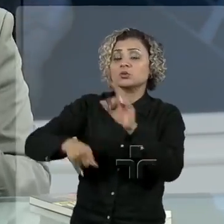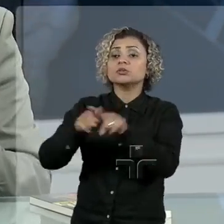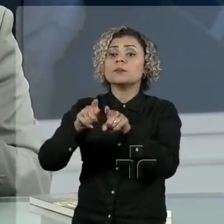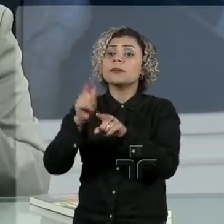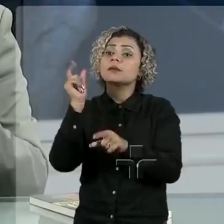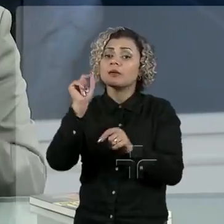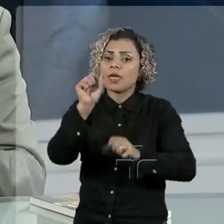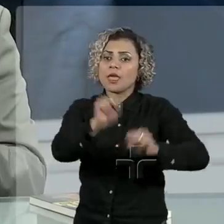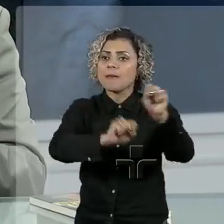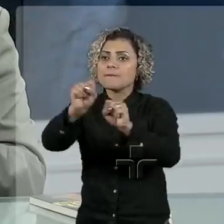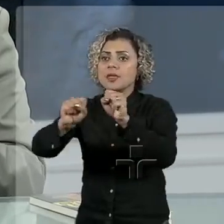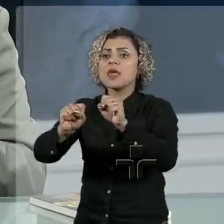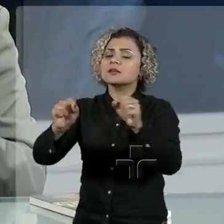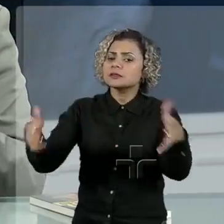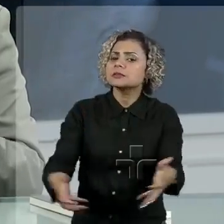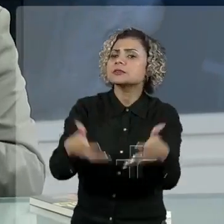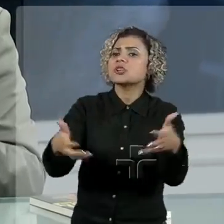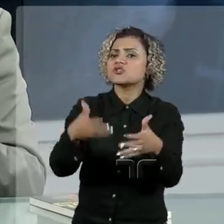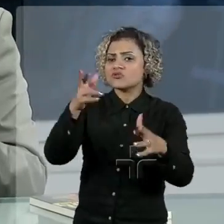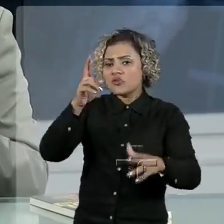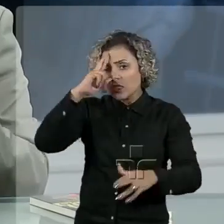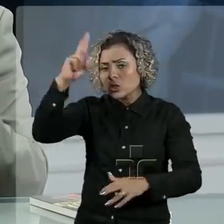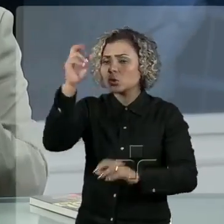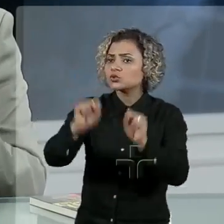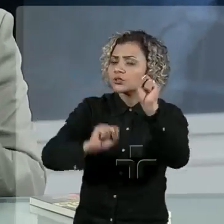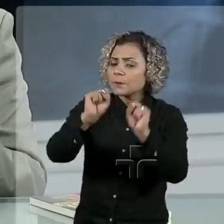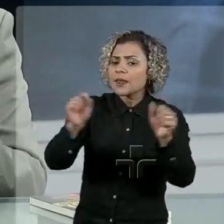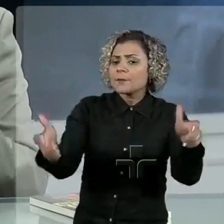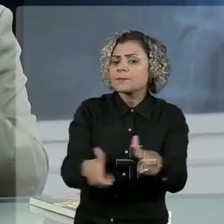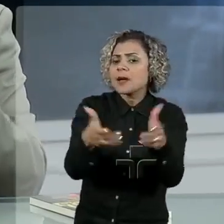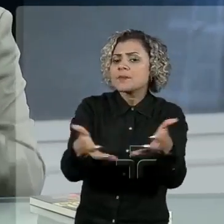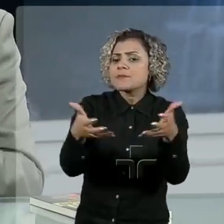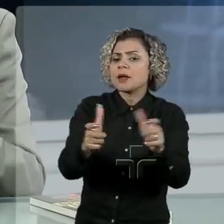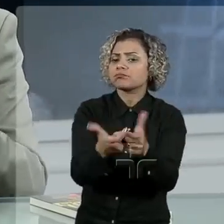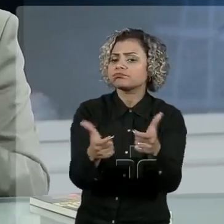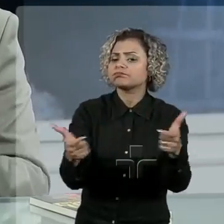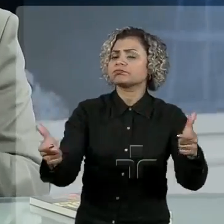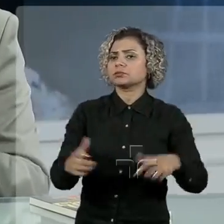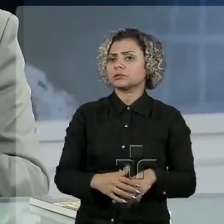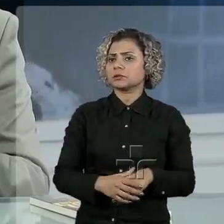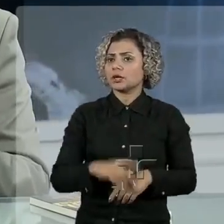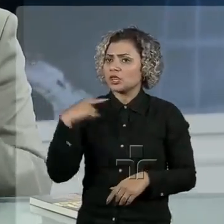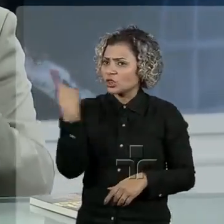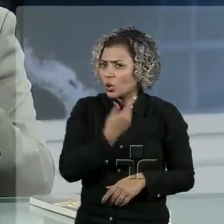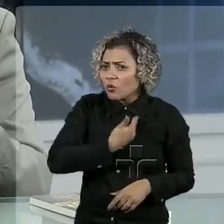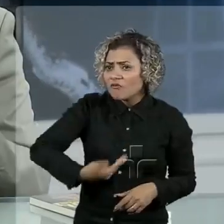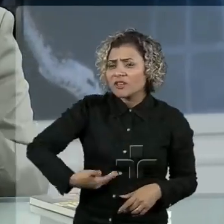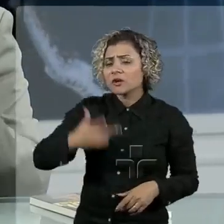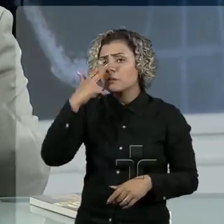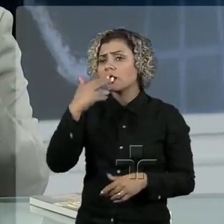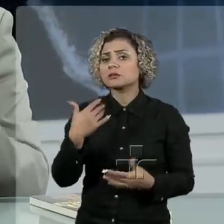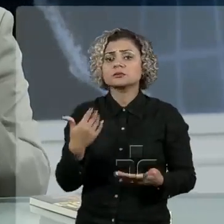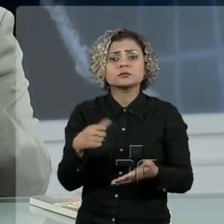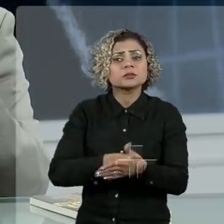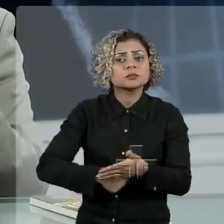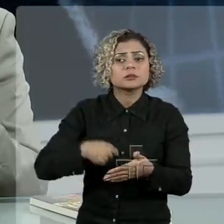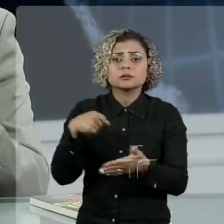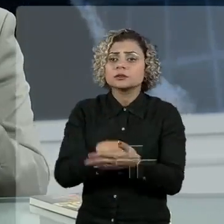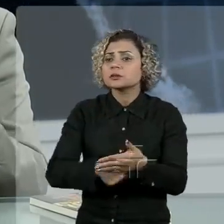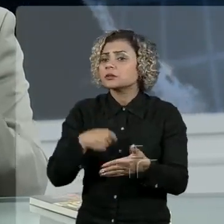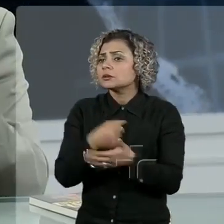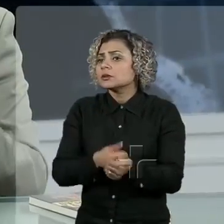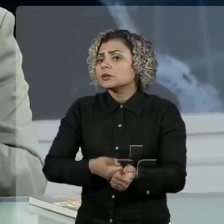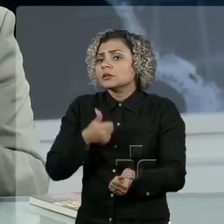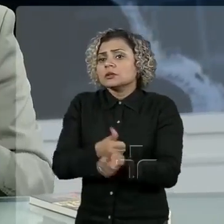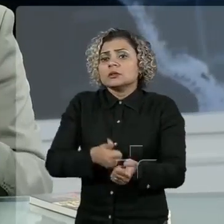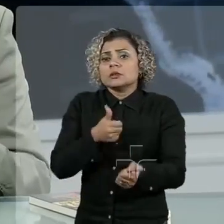Brasil. Então, na minha opinião, nós estamos num governo batendo cabeças, sendo que nós temos 14